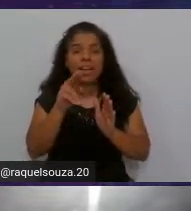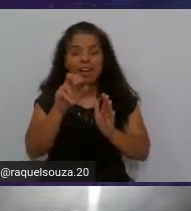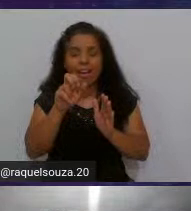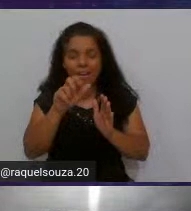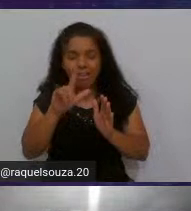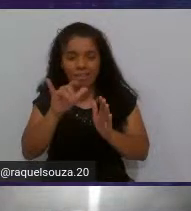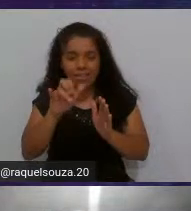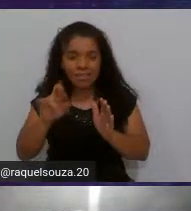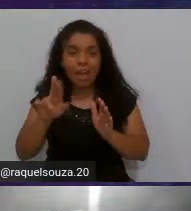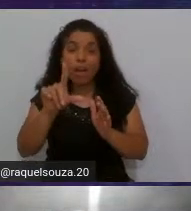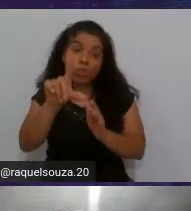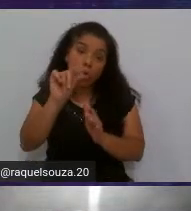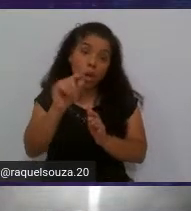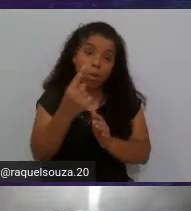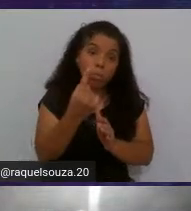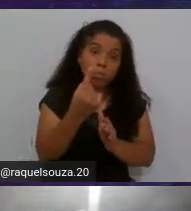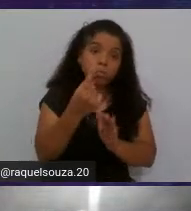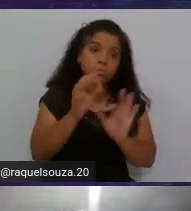um